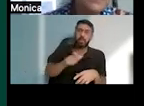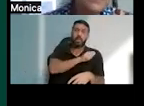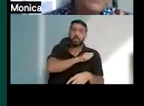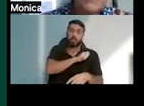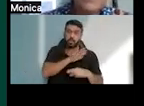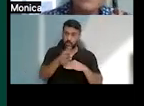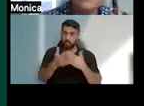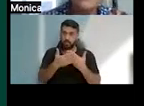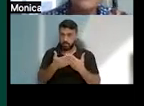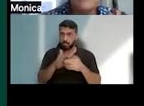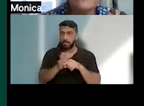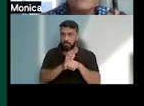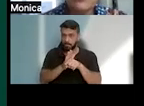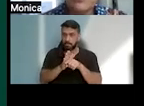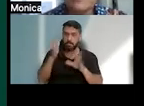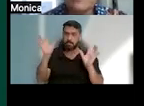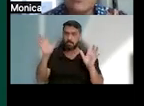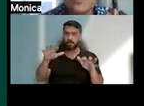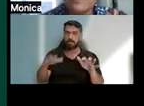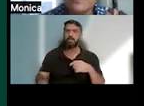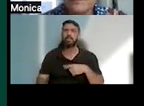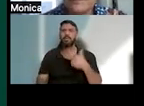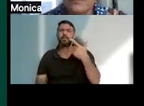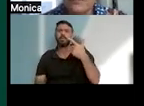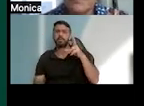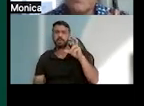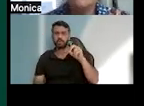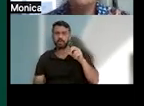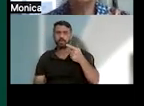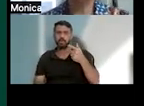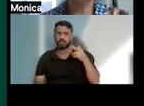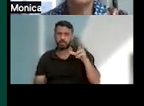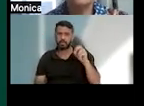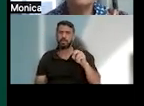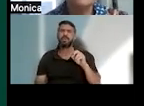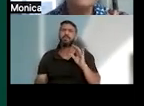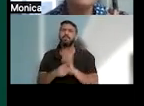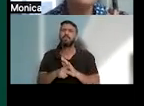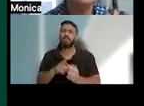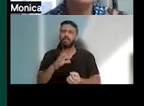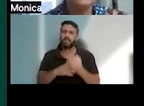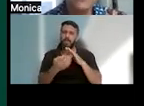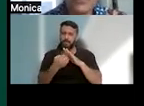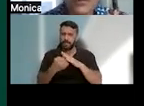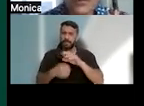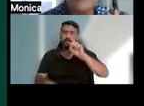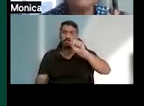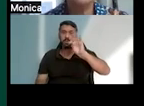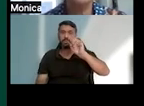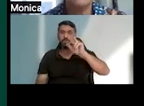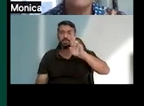Uhum. Tem mais de 250 startups que têm sido criadas a partir de